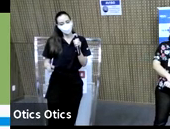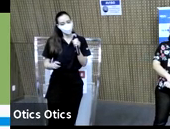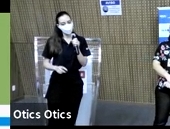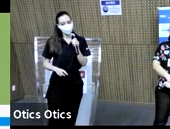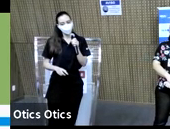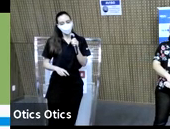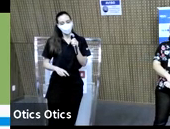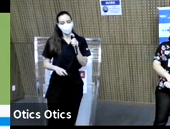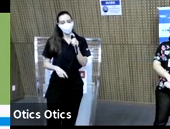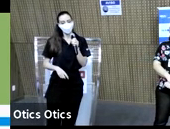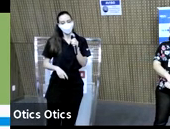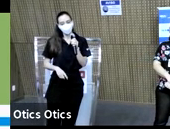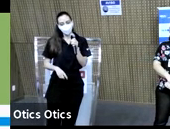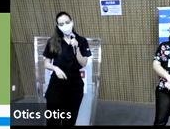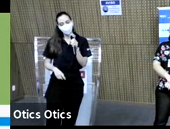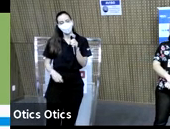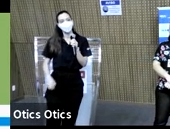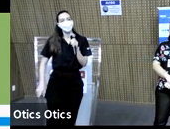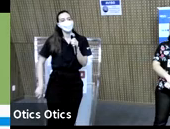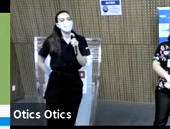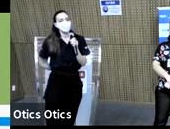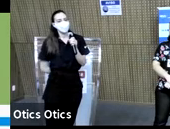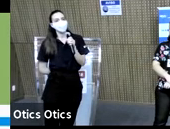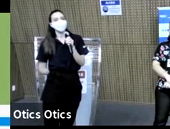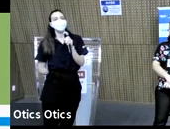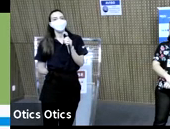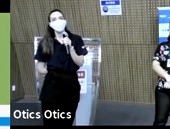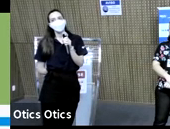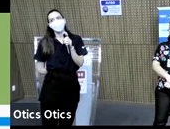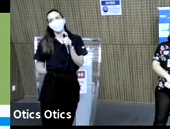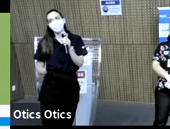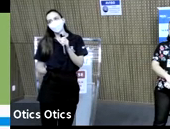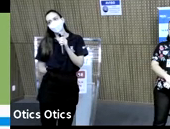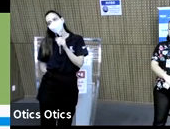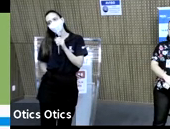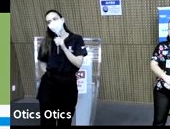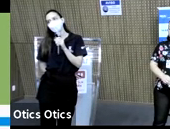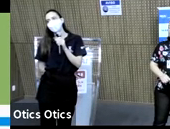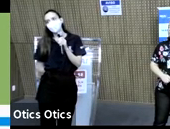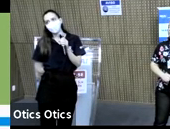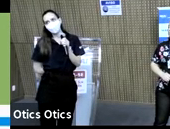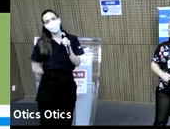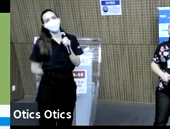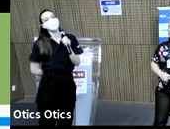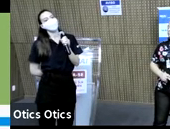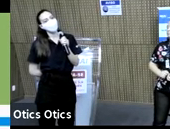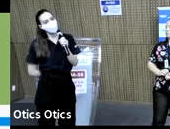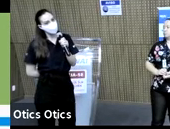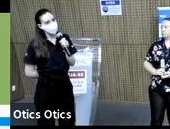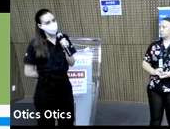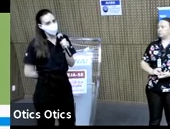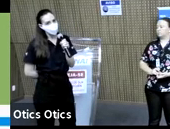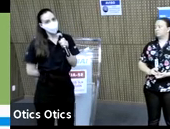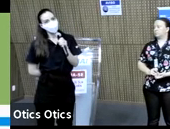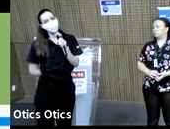E em relação ao acompanhamento de alto risco, as gestantes, algumas delas optam por fazer o acompanhamento somente